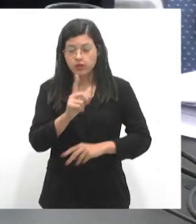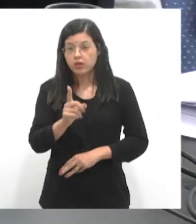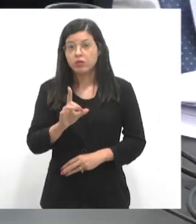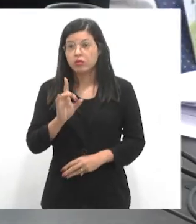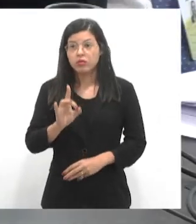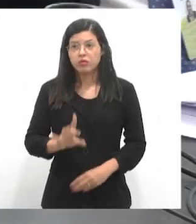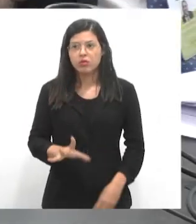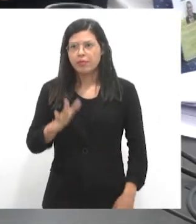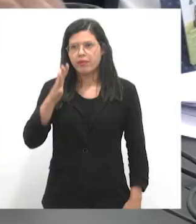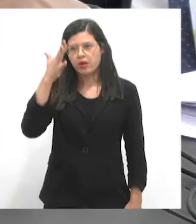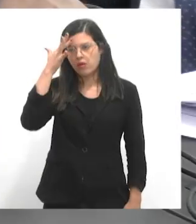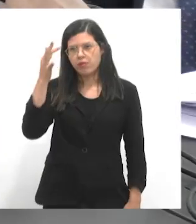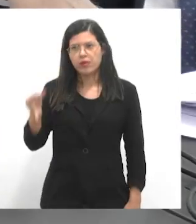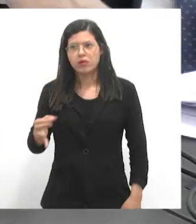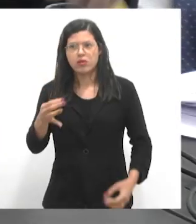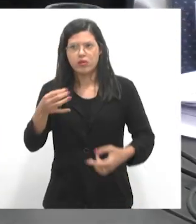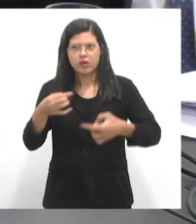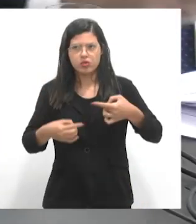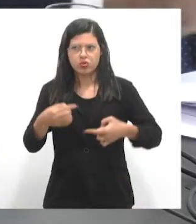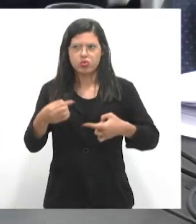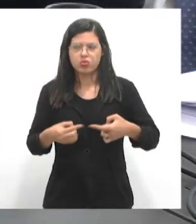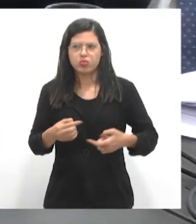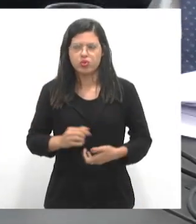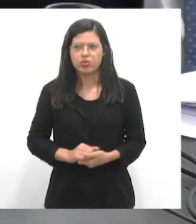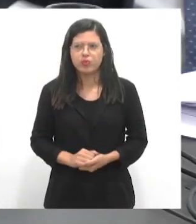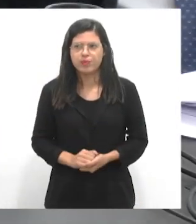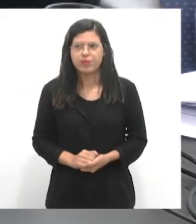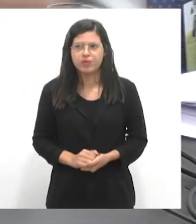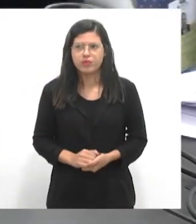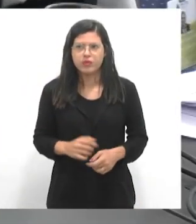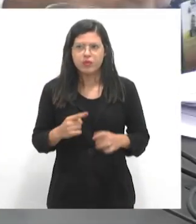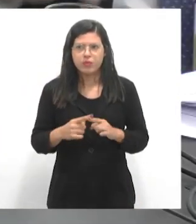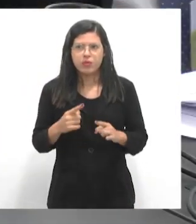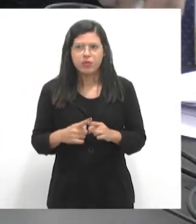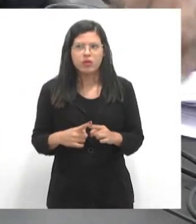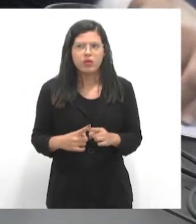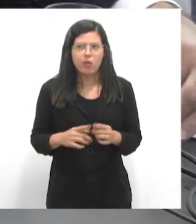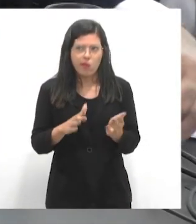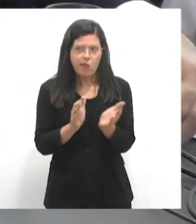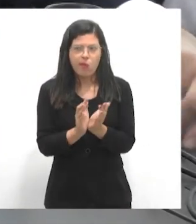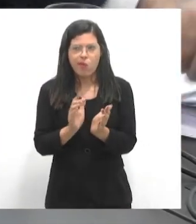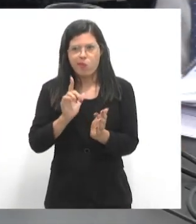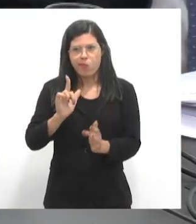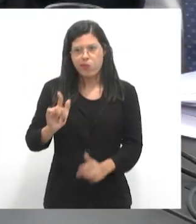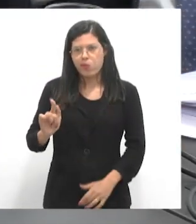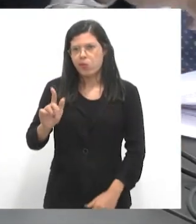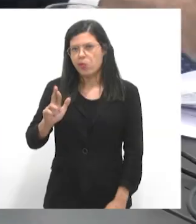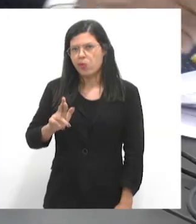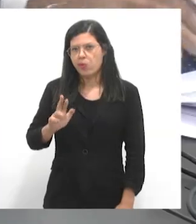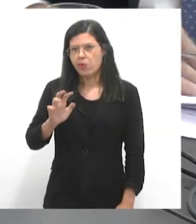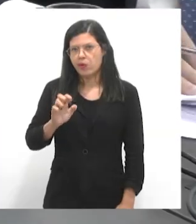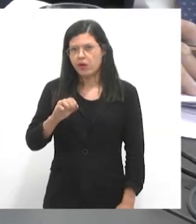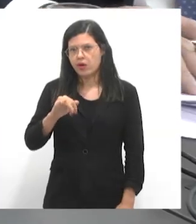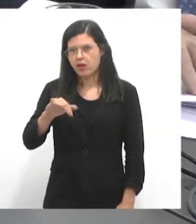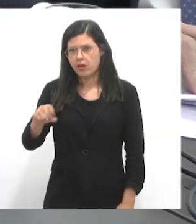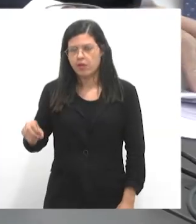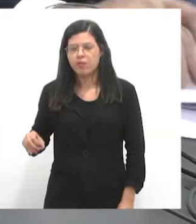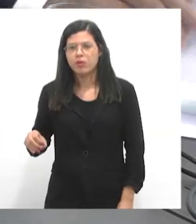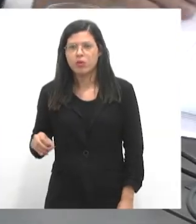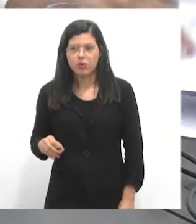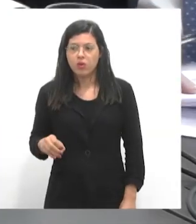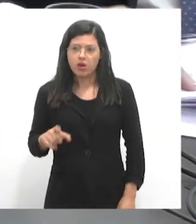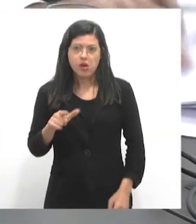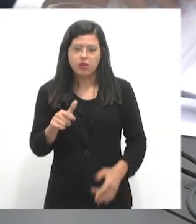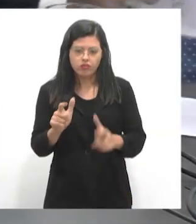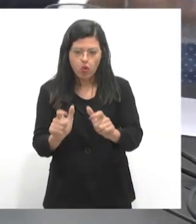gente discutiu naquele dia, porque o Grêmio Recreativo é um local físico, né?